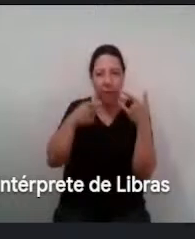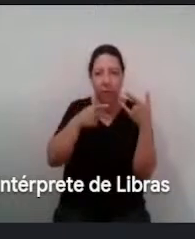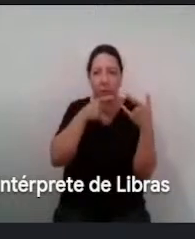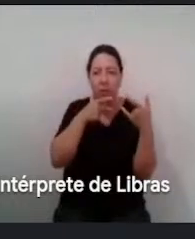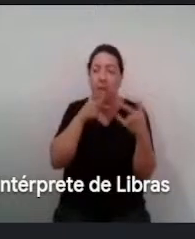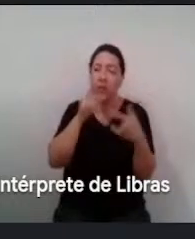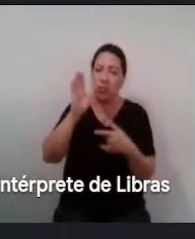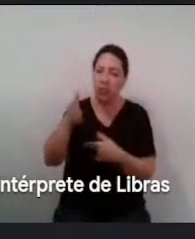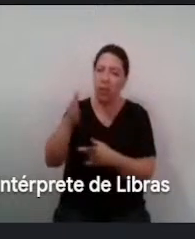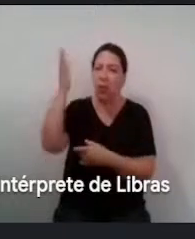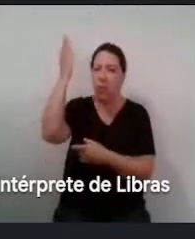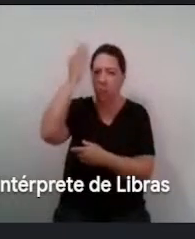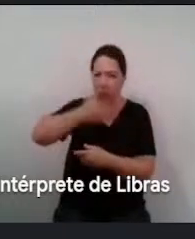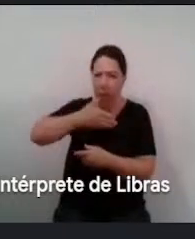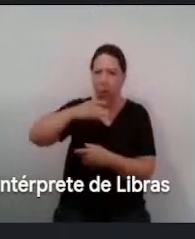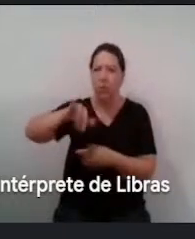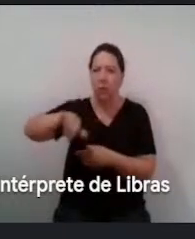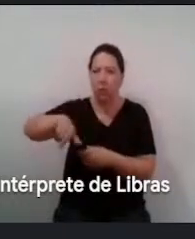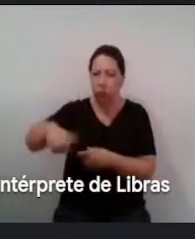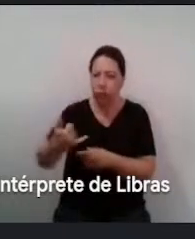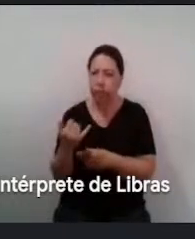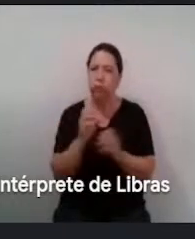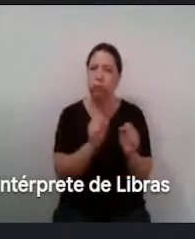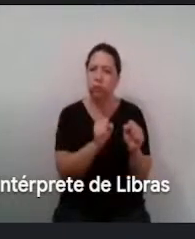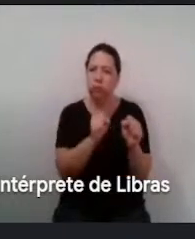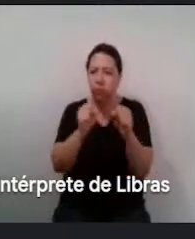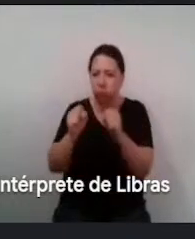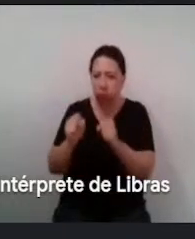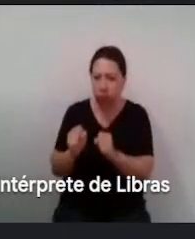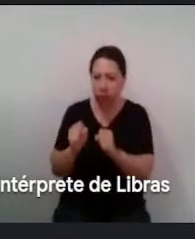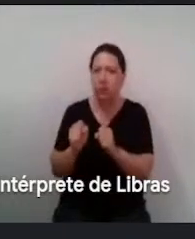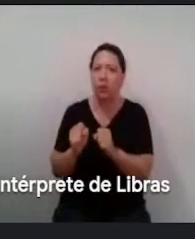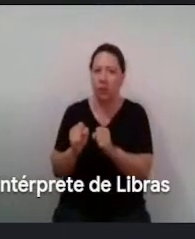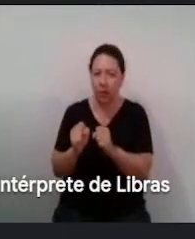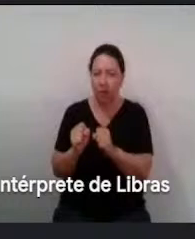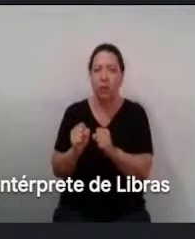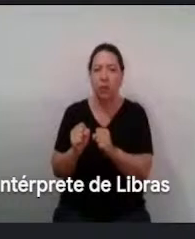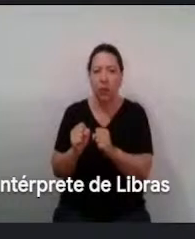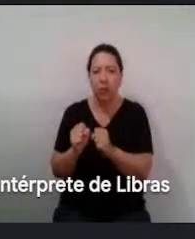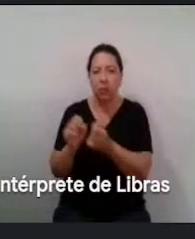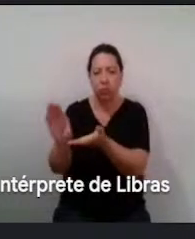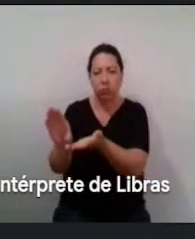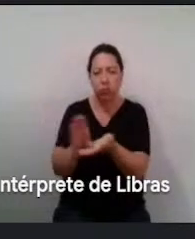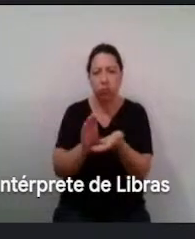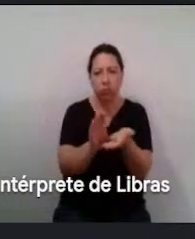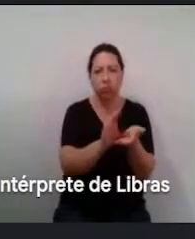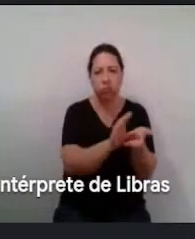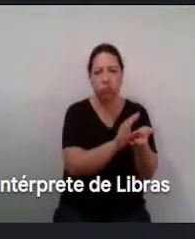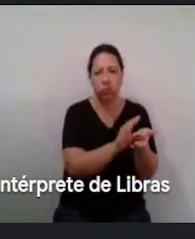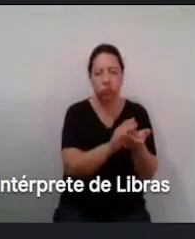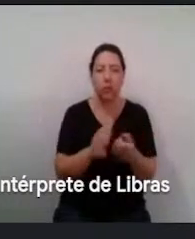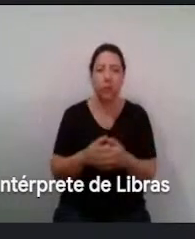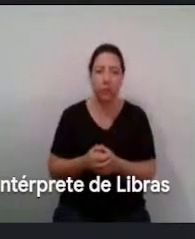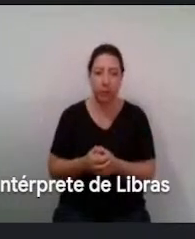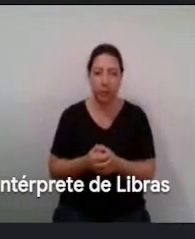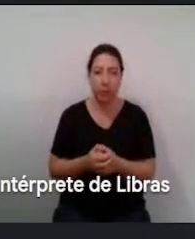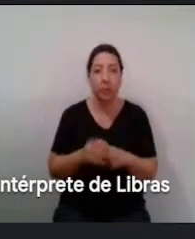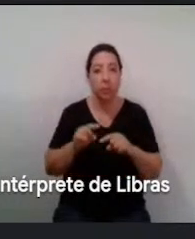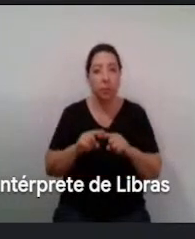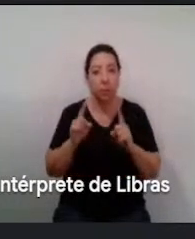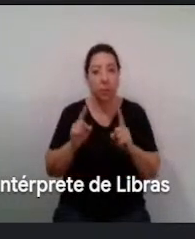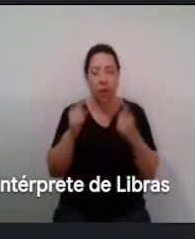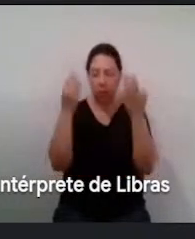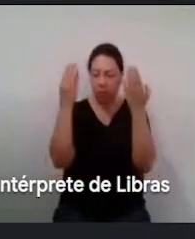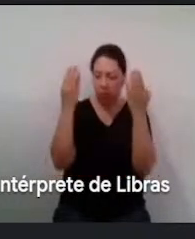a condenação por abuso de poder e captação ilícita de sufrágio. Entretanto, após detida análise dos